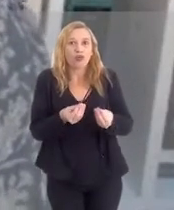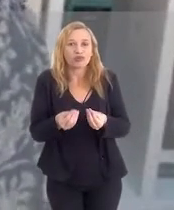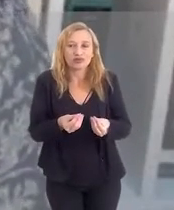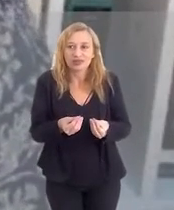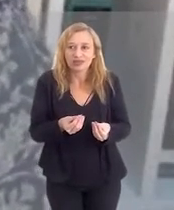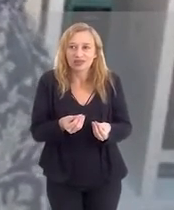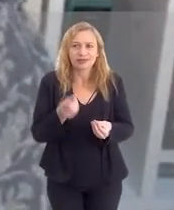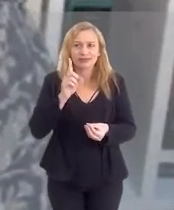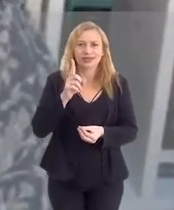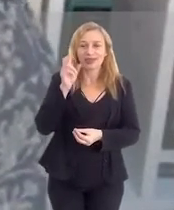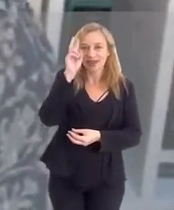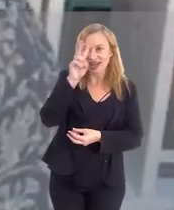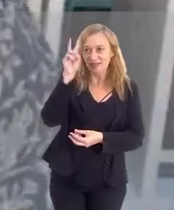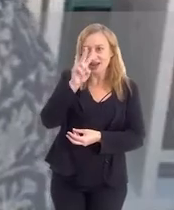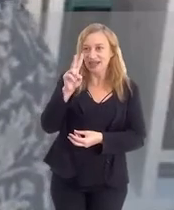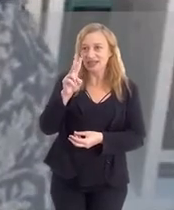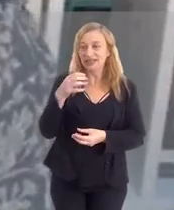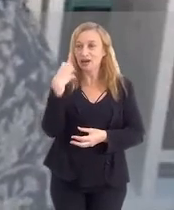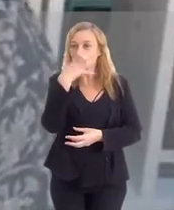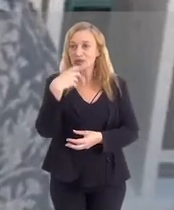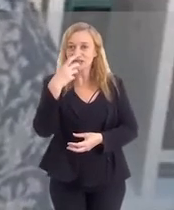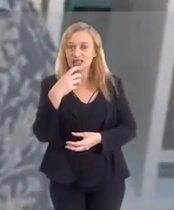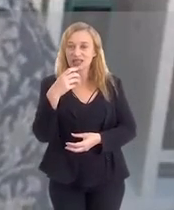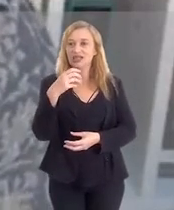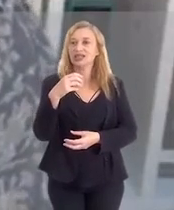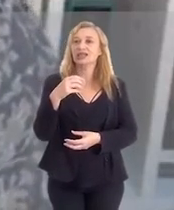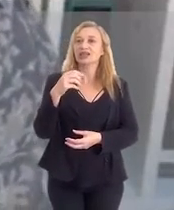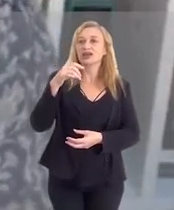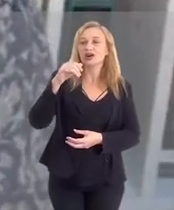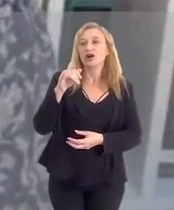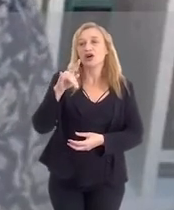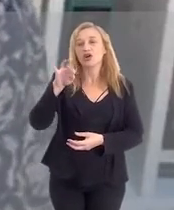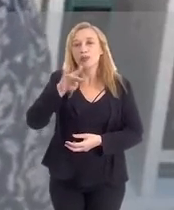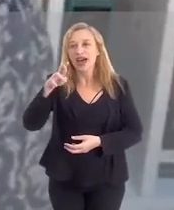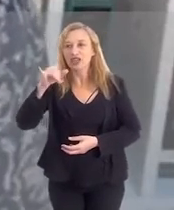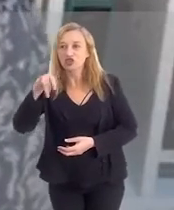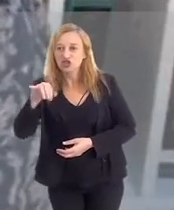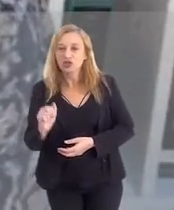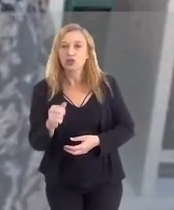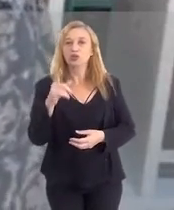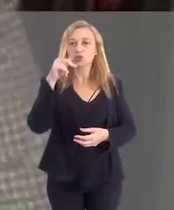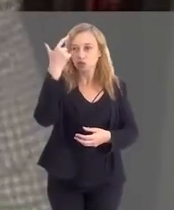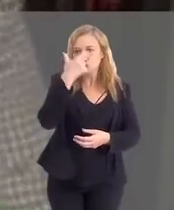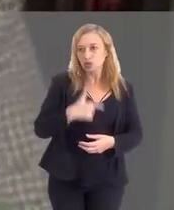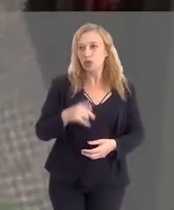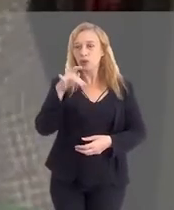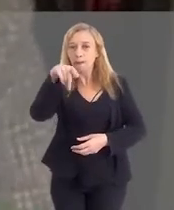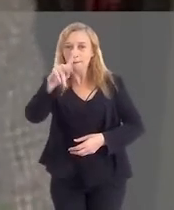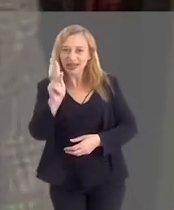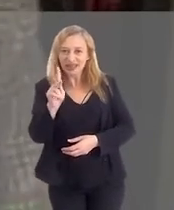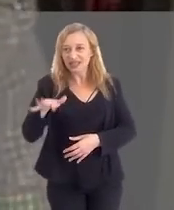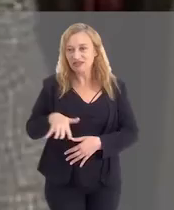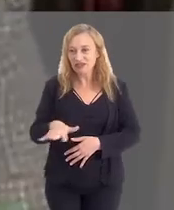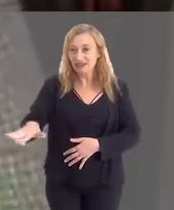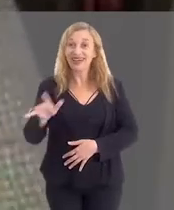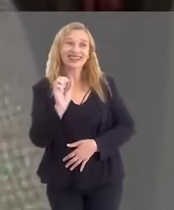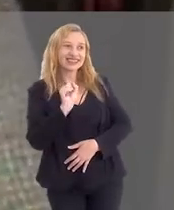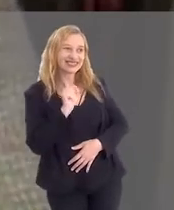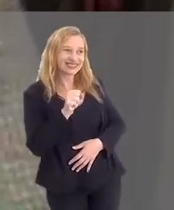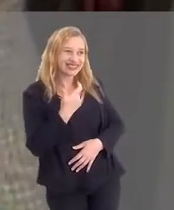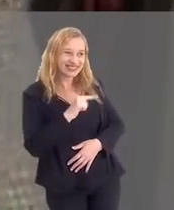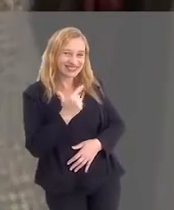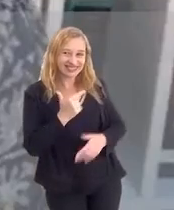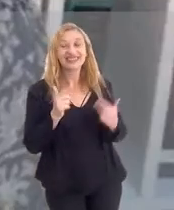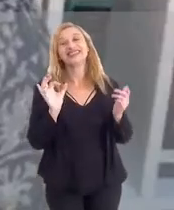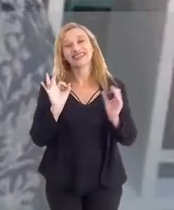para não lembrar da música do Gilberto Gil, né? Sou um punk da periferia, não é isso?